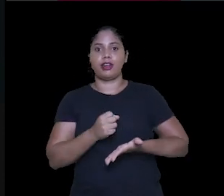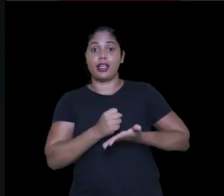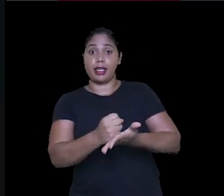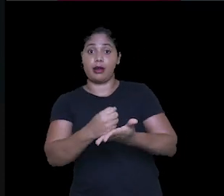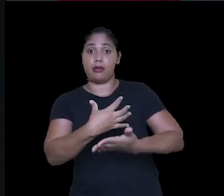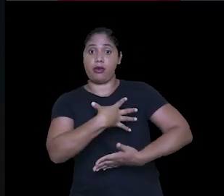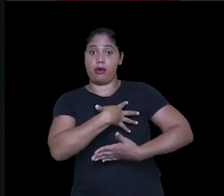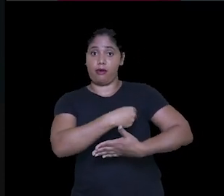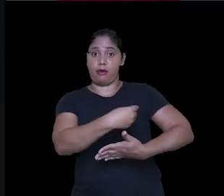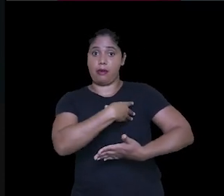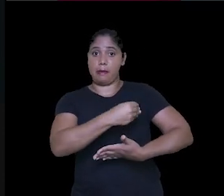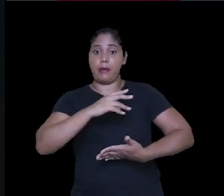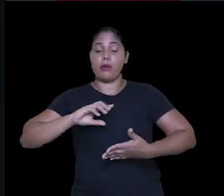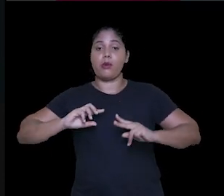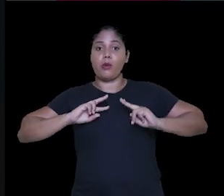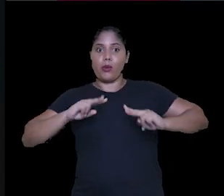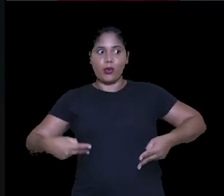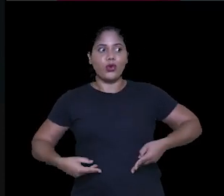gestação.